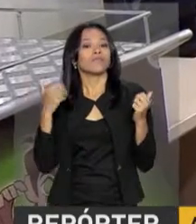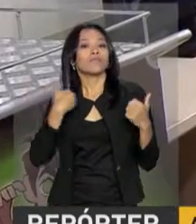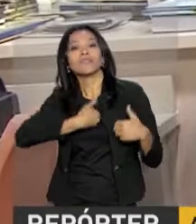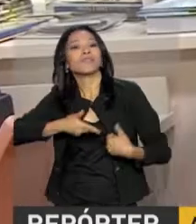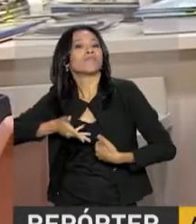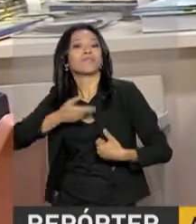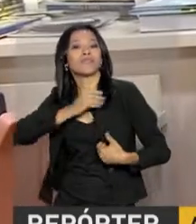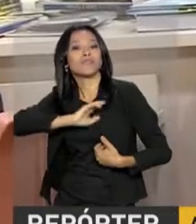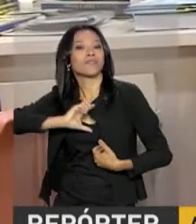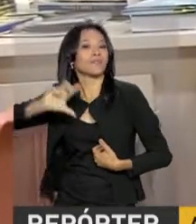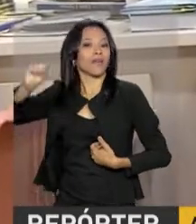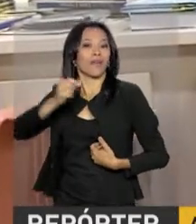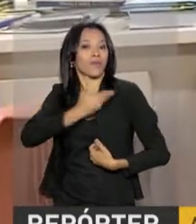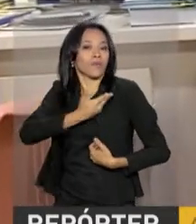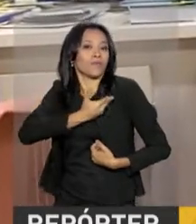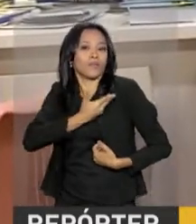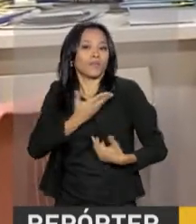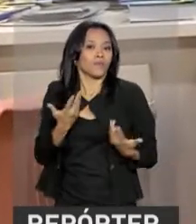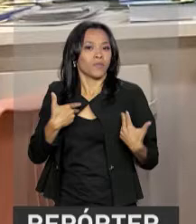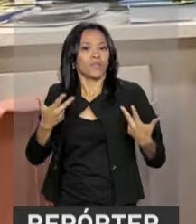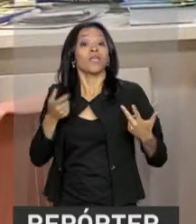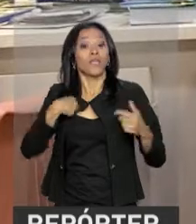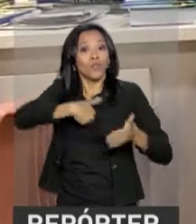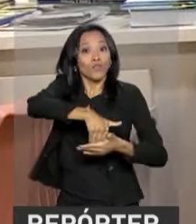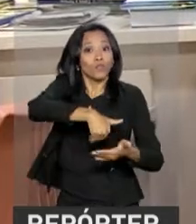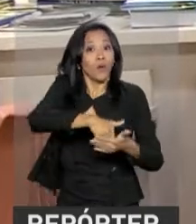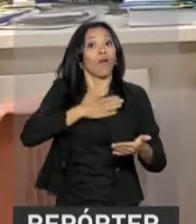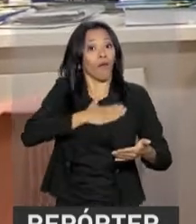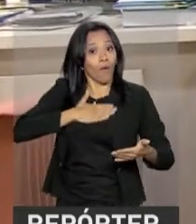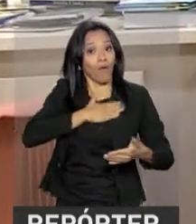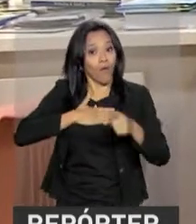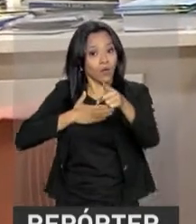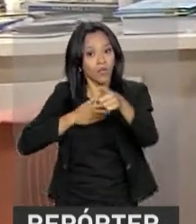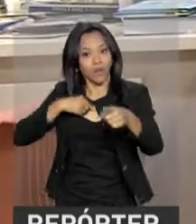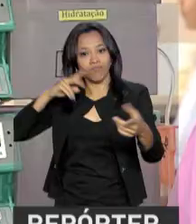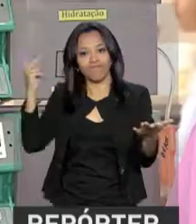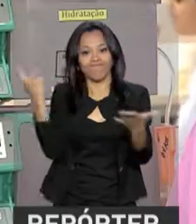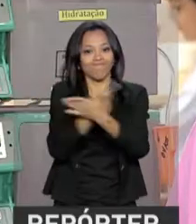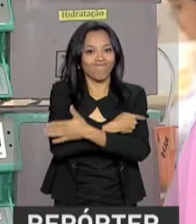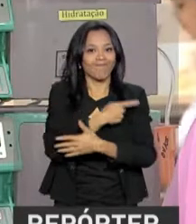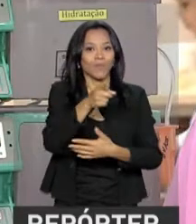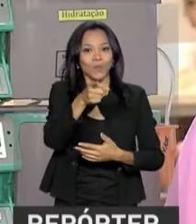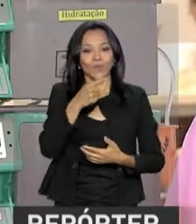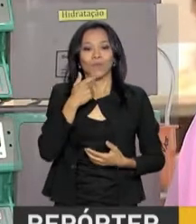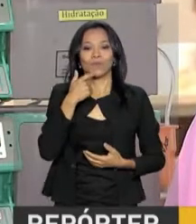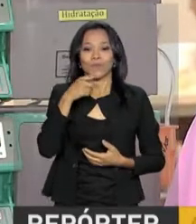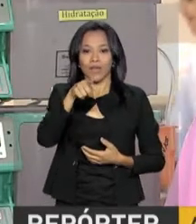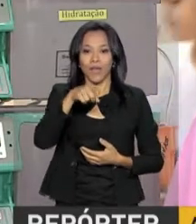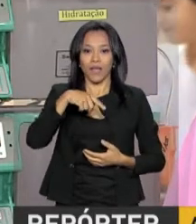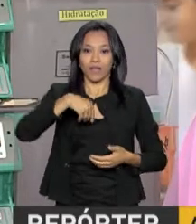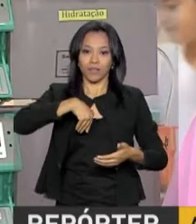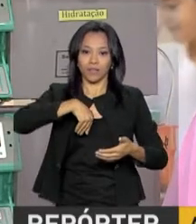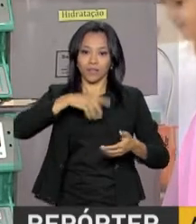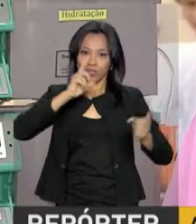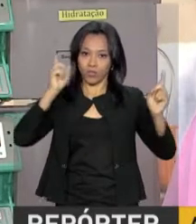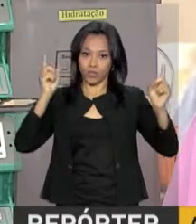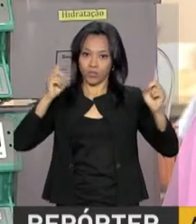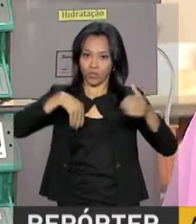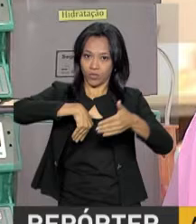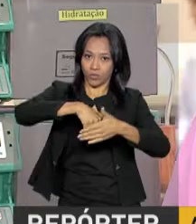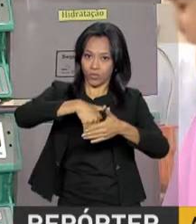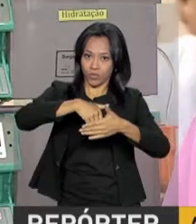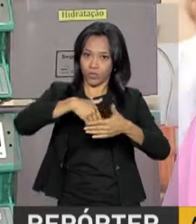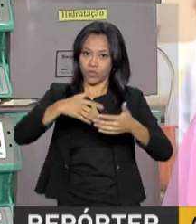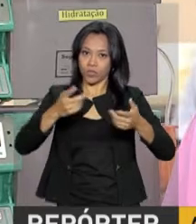futebol e foi justamente no futebol que ela descobriu um tumor no rim esquerdo foi jogar jogos escolares aí